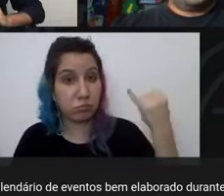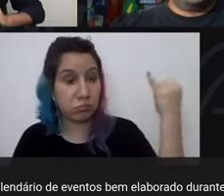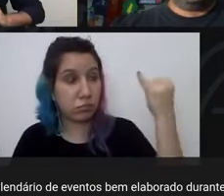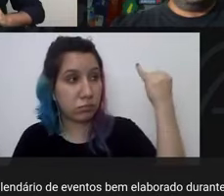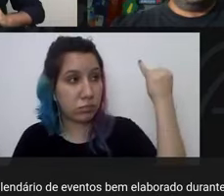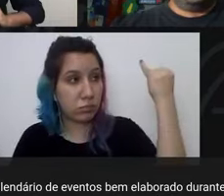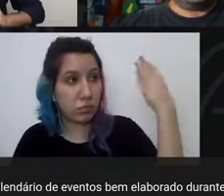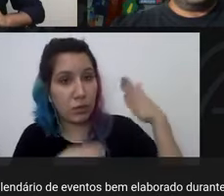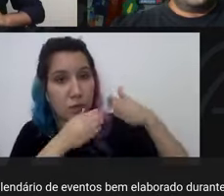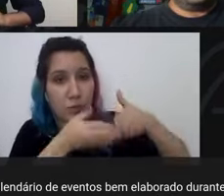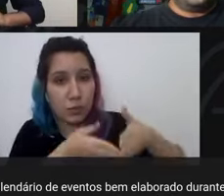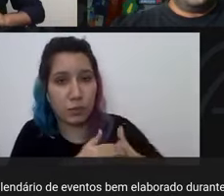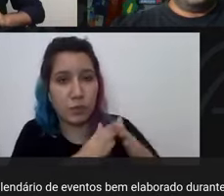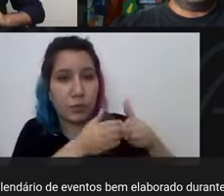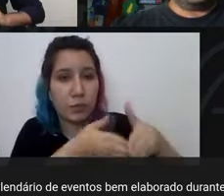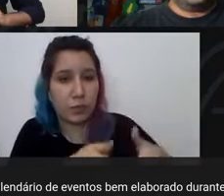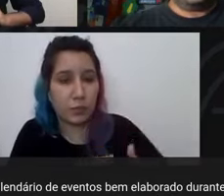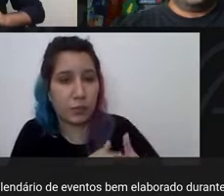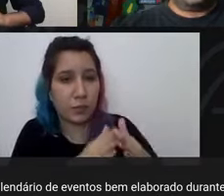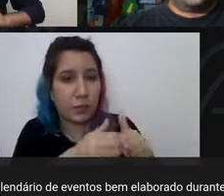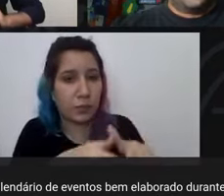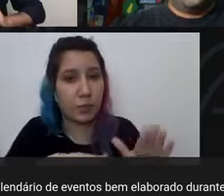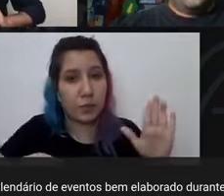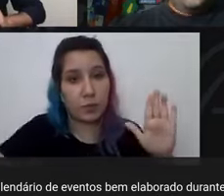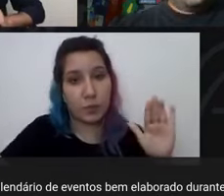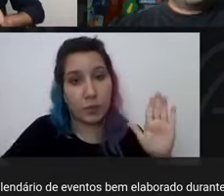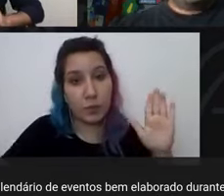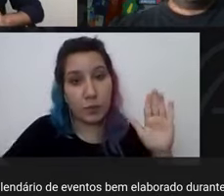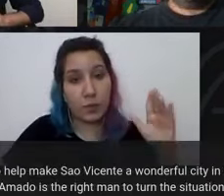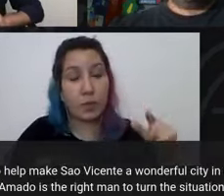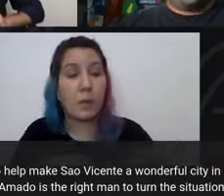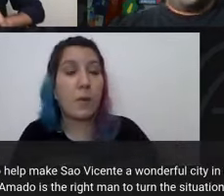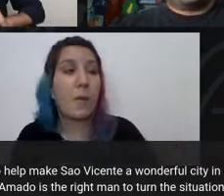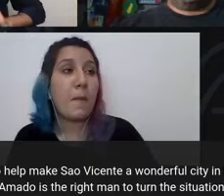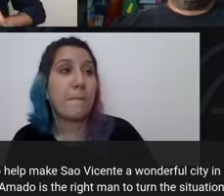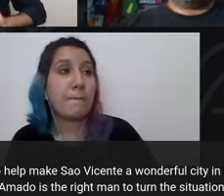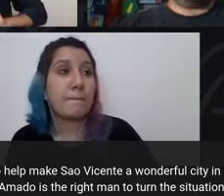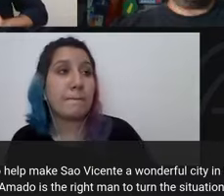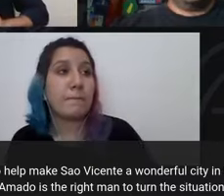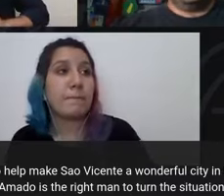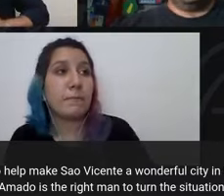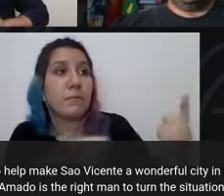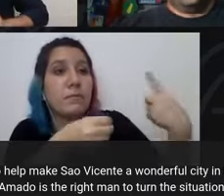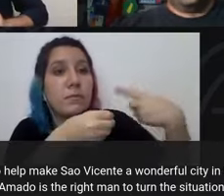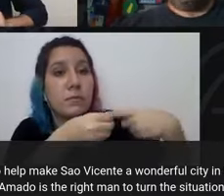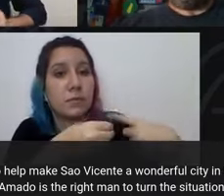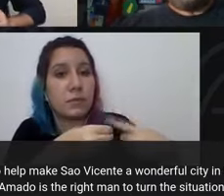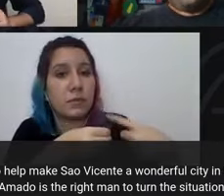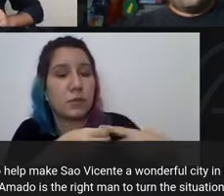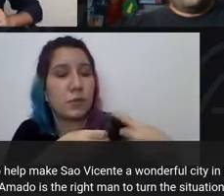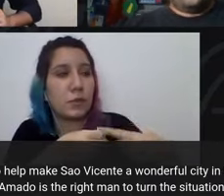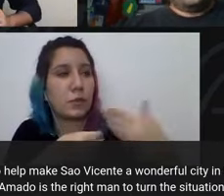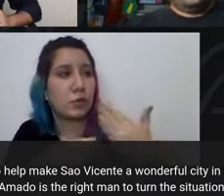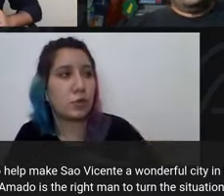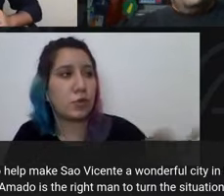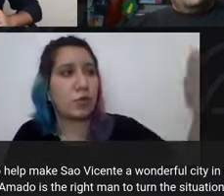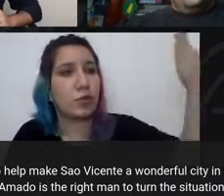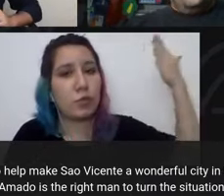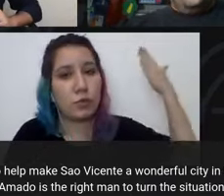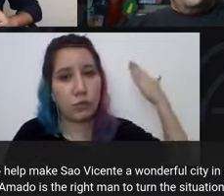né? A gente vive numa cidade, uma cidade de litoral, parece que nós vivemos de costa para o oceano, né? Então,